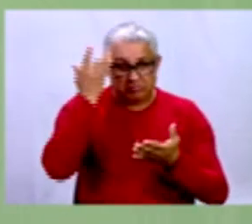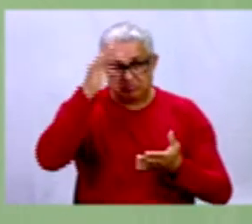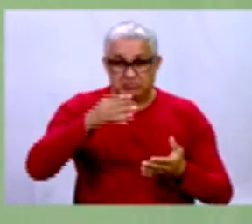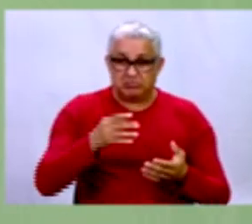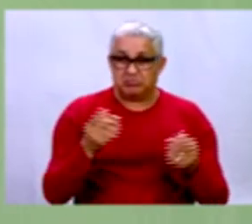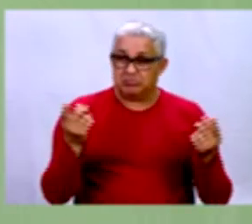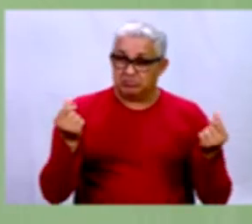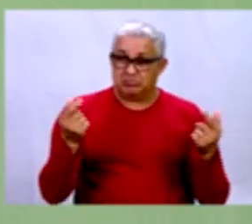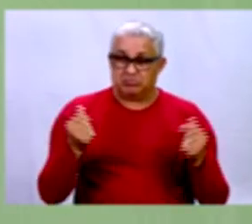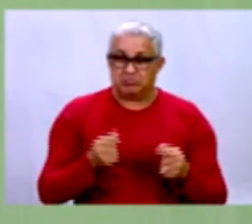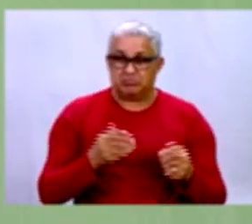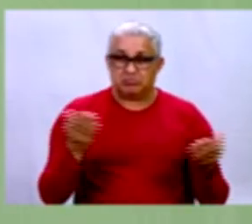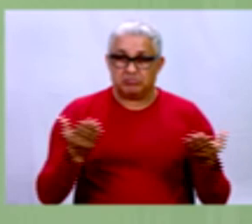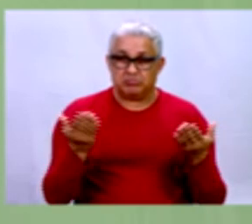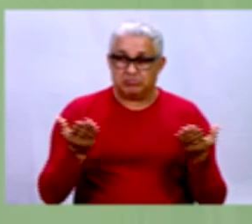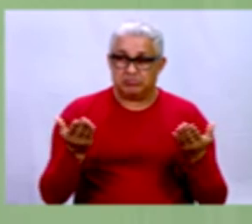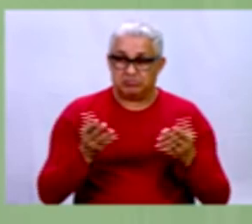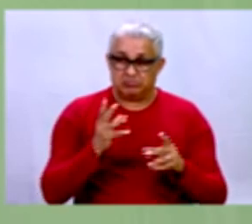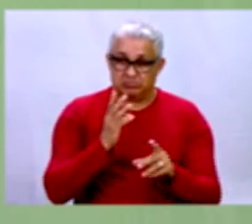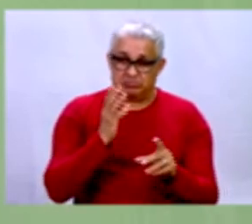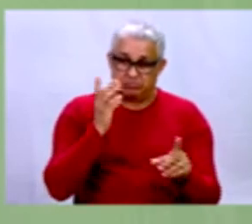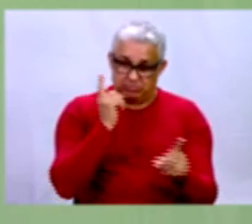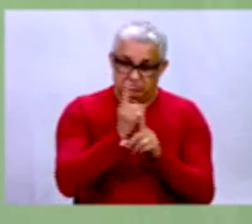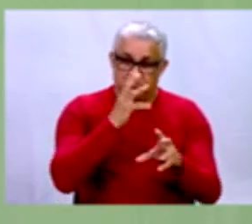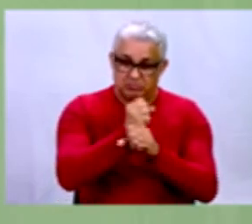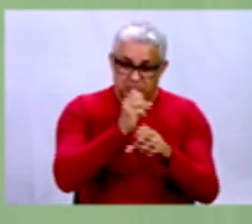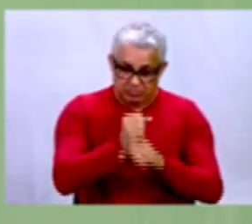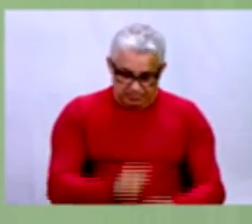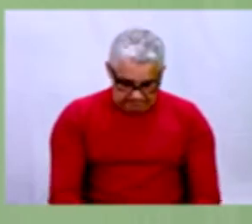Que é isso que nós vamos descobrir aqui, tá?